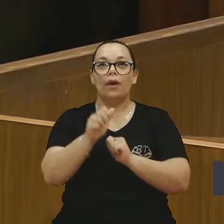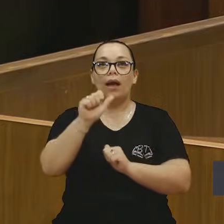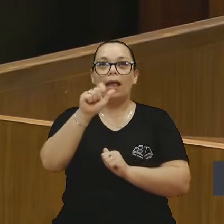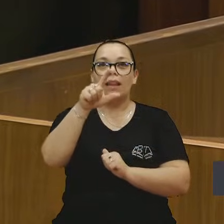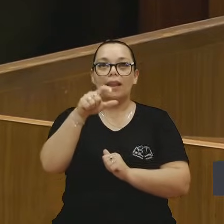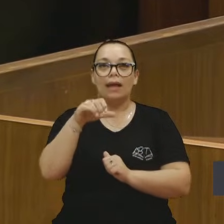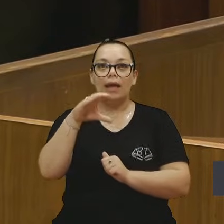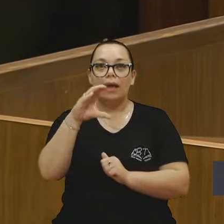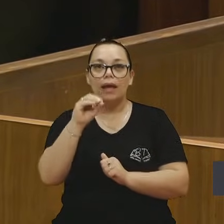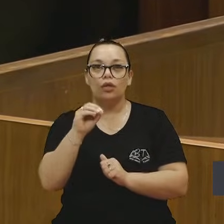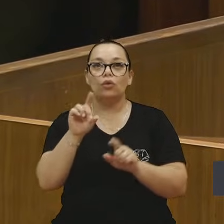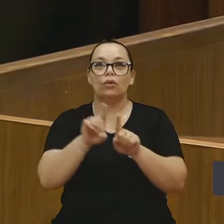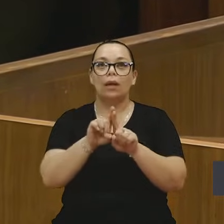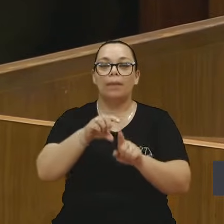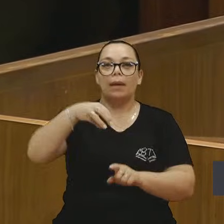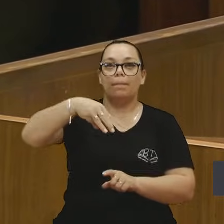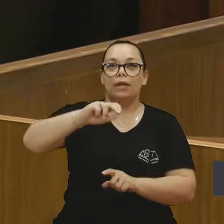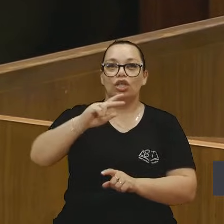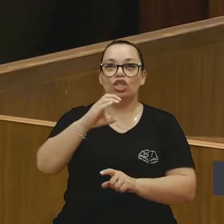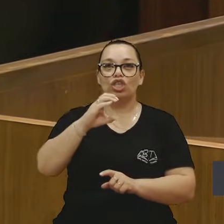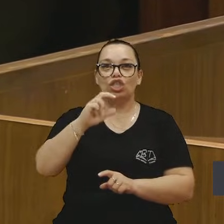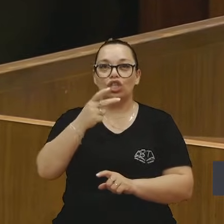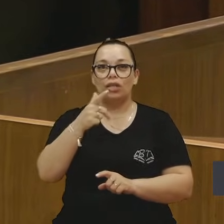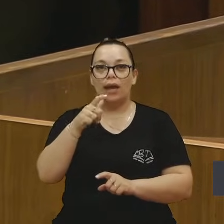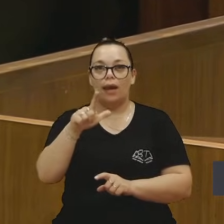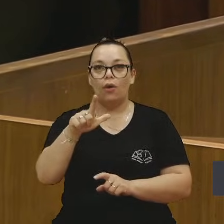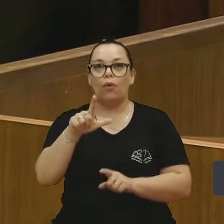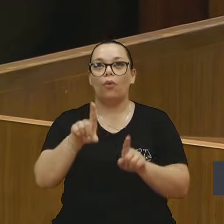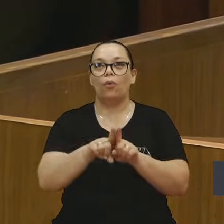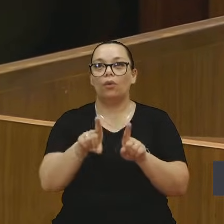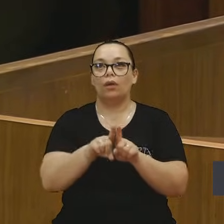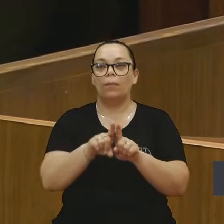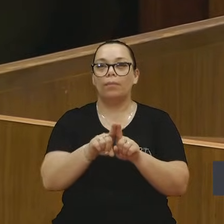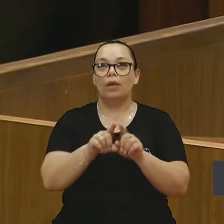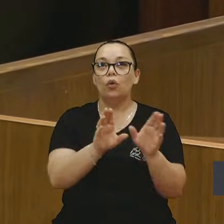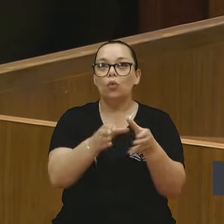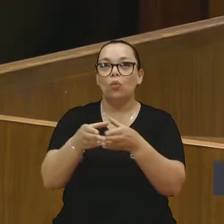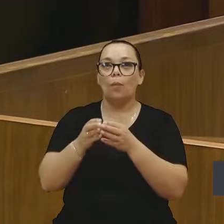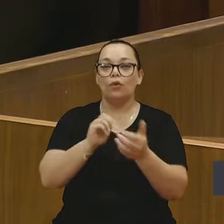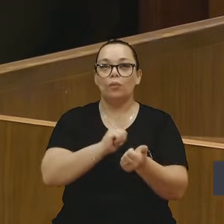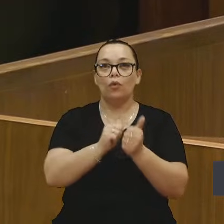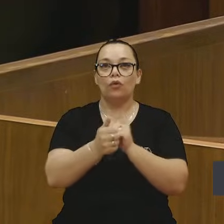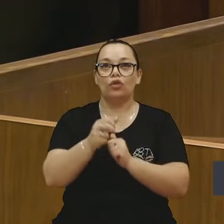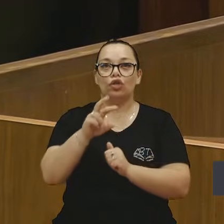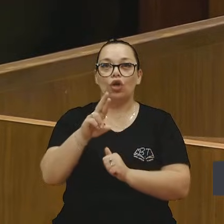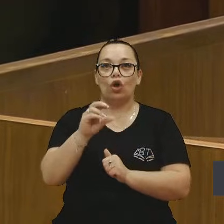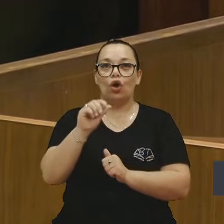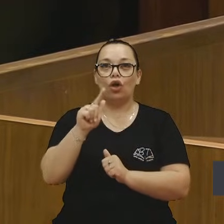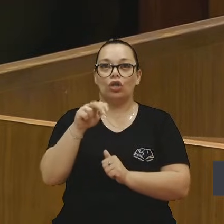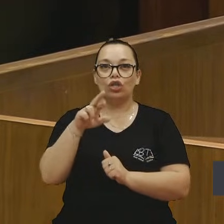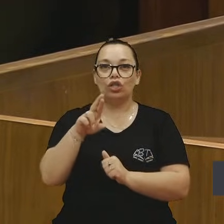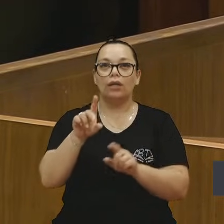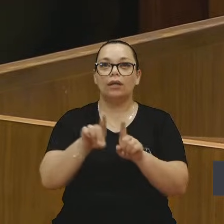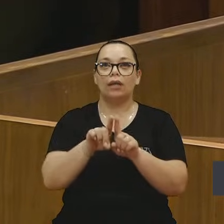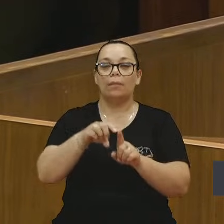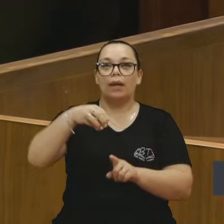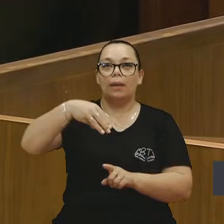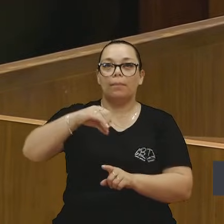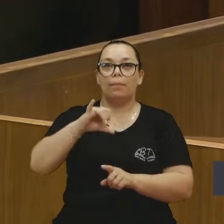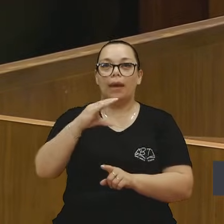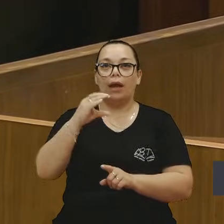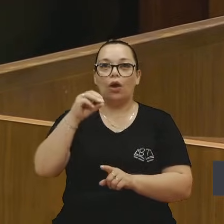Júnior Rombaldi e Michel De Carli. Clubes esportivos, o Roger Boniati e o Maicon